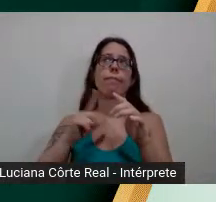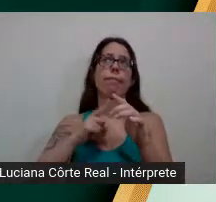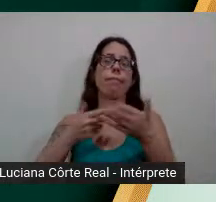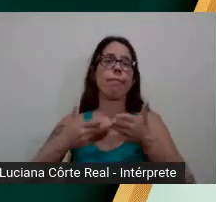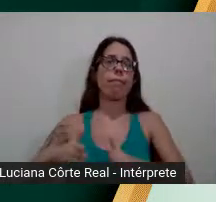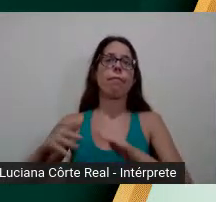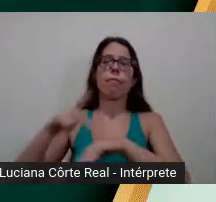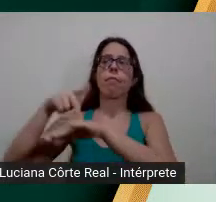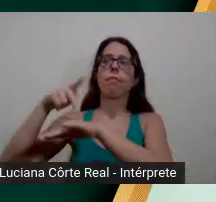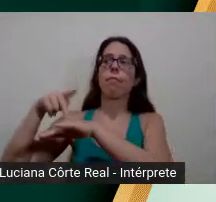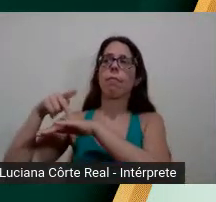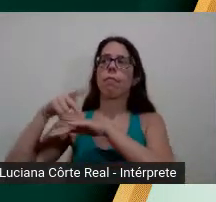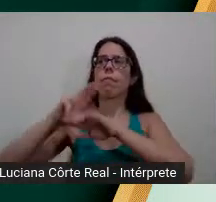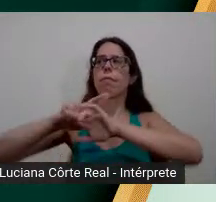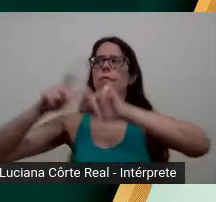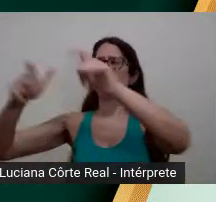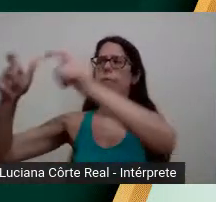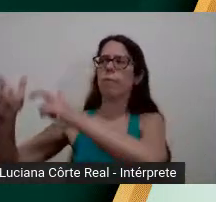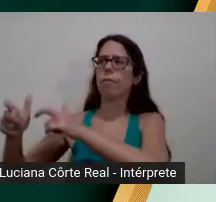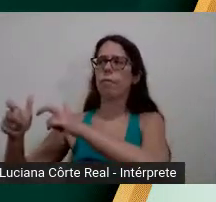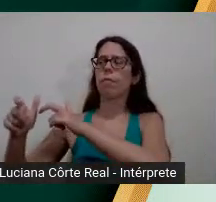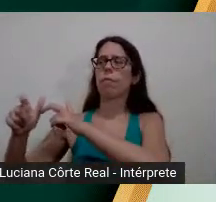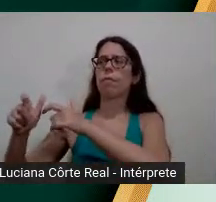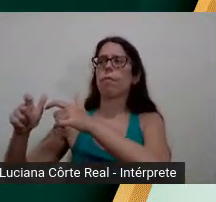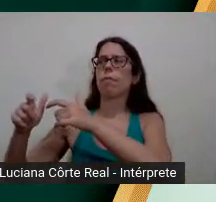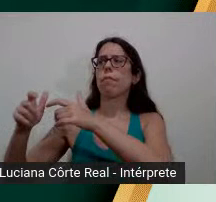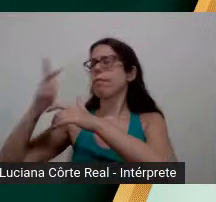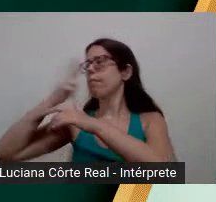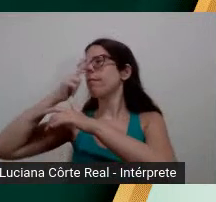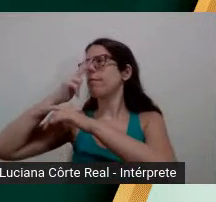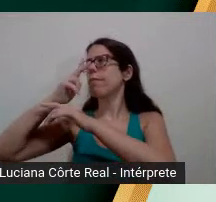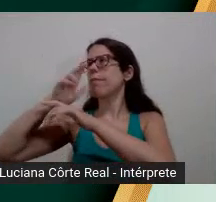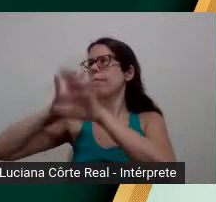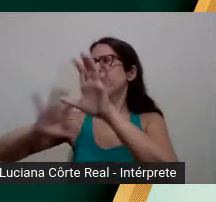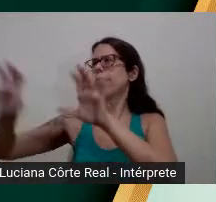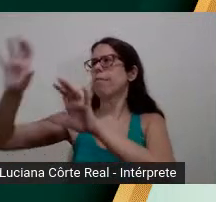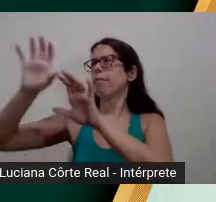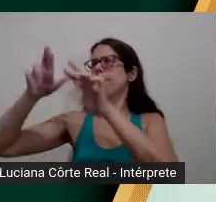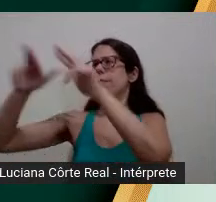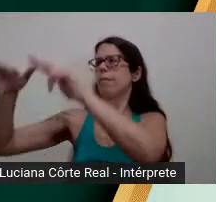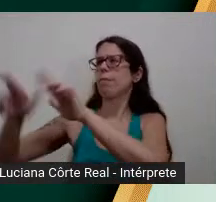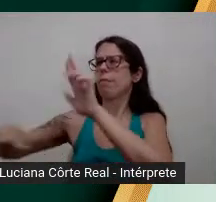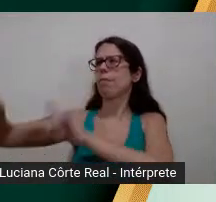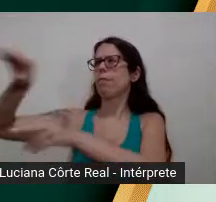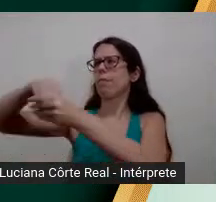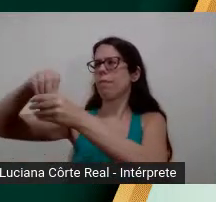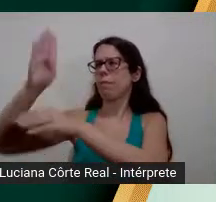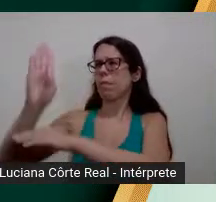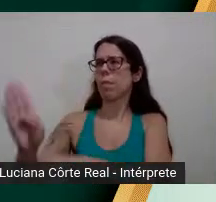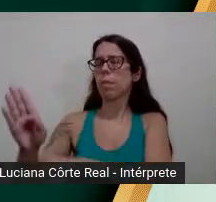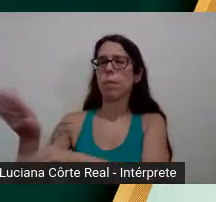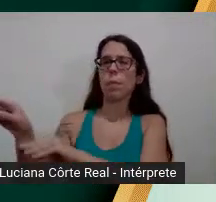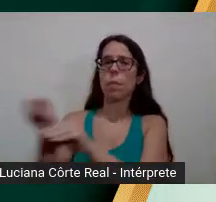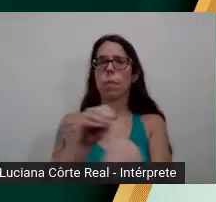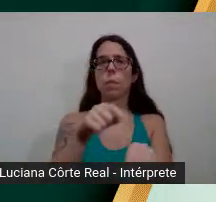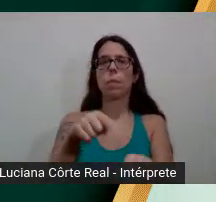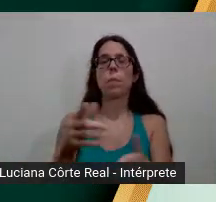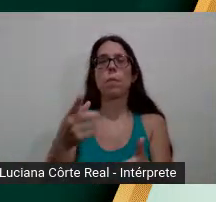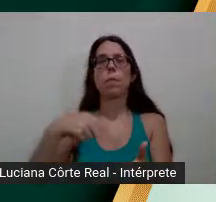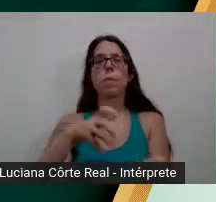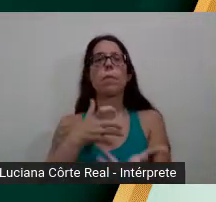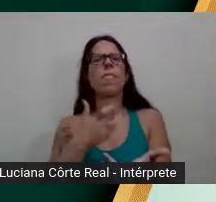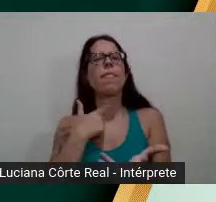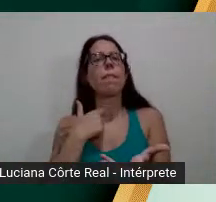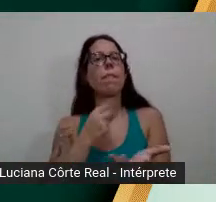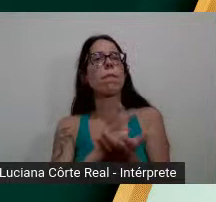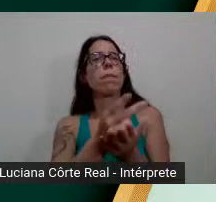de uma forma que nos permite querer continuar. Abracem essas pessoas. E mesmo que agora estejam vendo elas